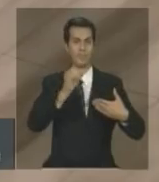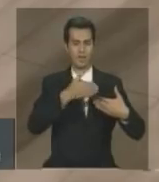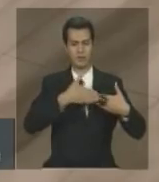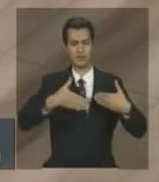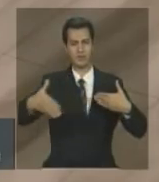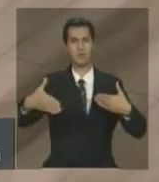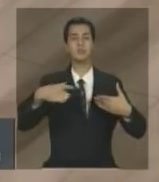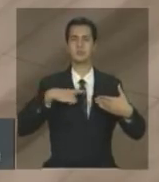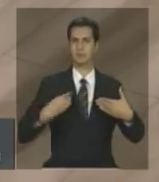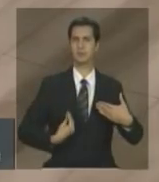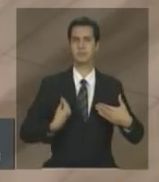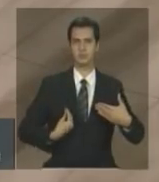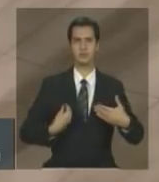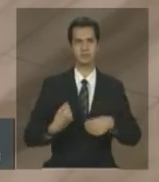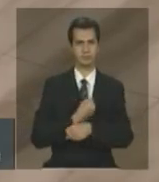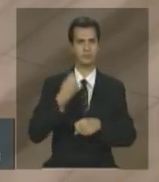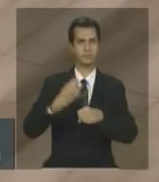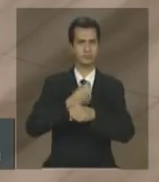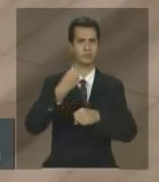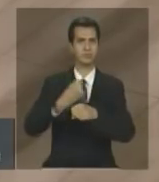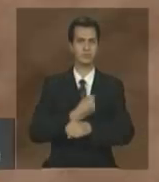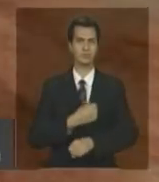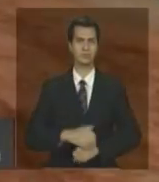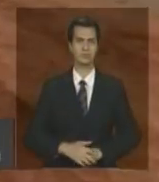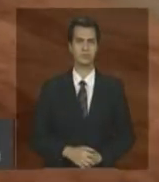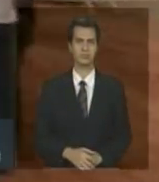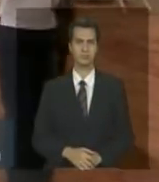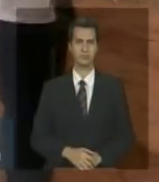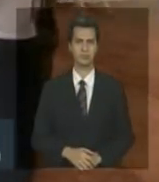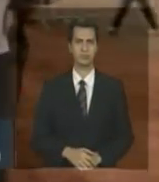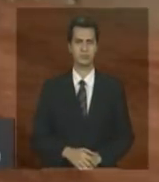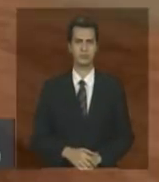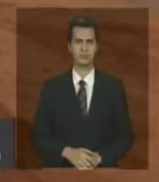já estão em funcionamento.